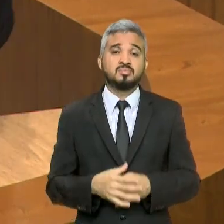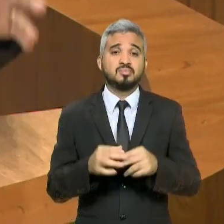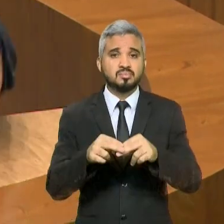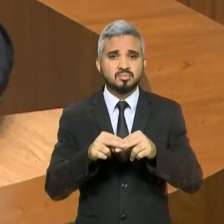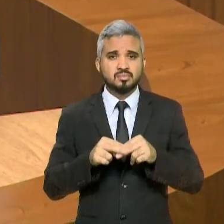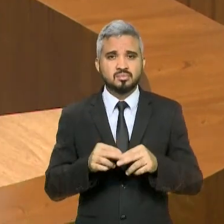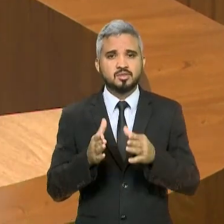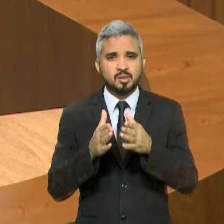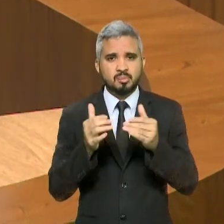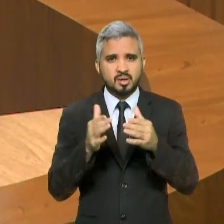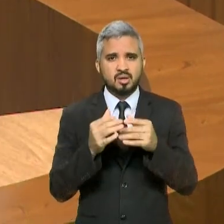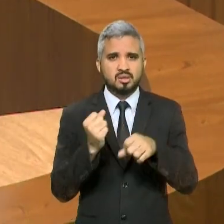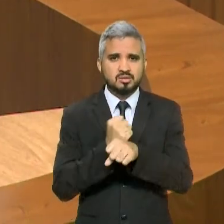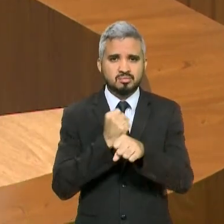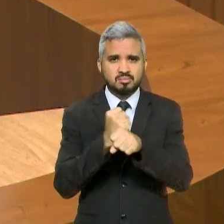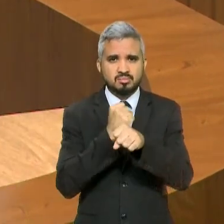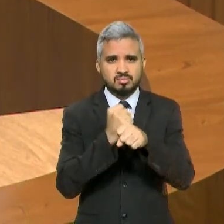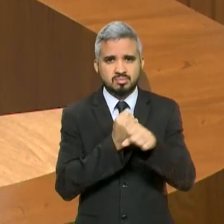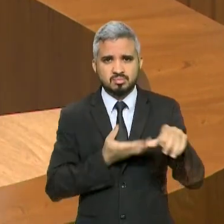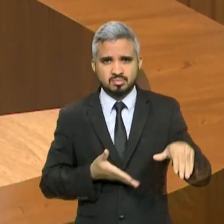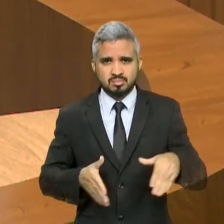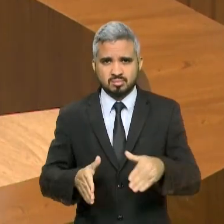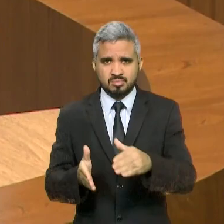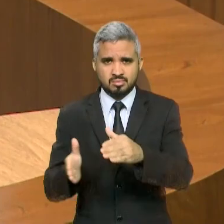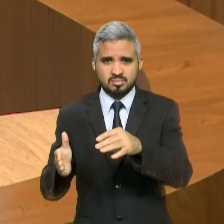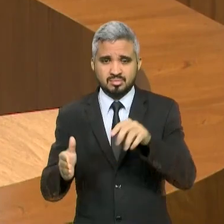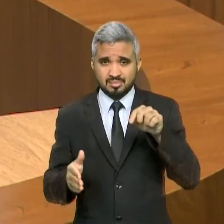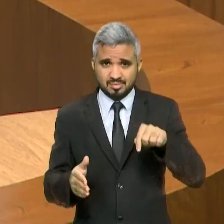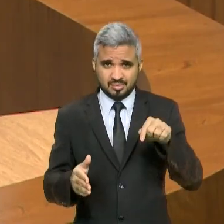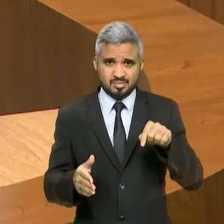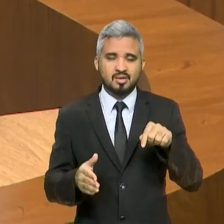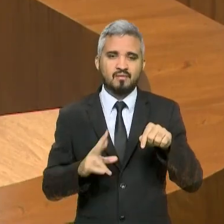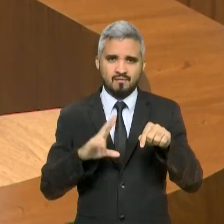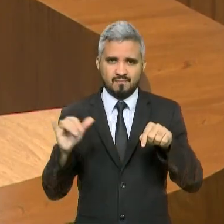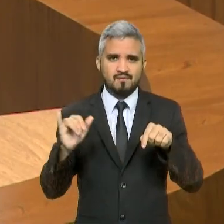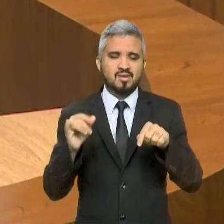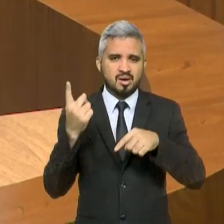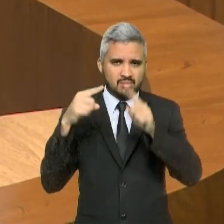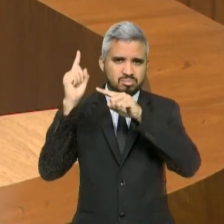Anajatuba a Bacurituba seria a redenção e o desenvolvimento daquela região. Muito obrigado.